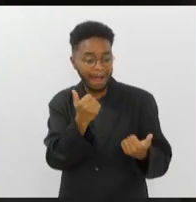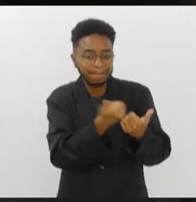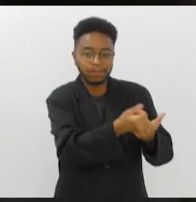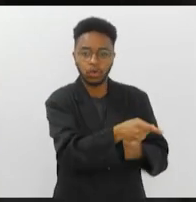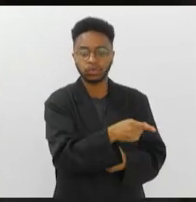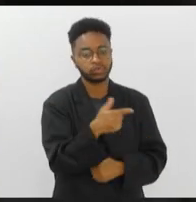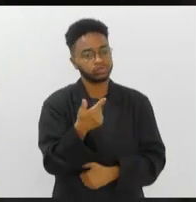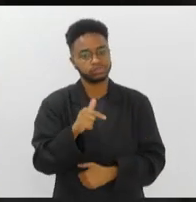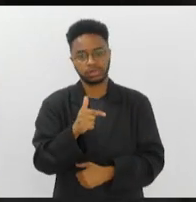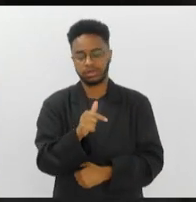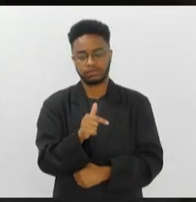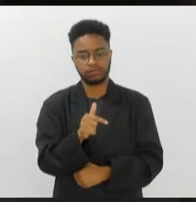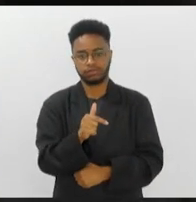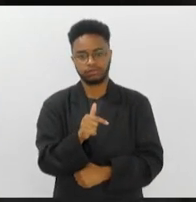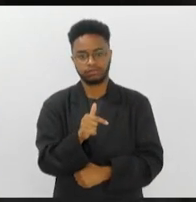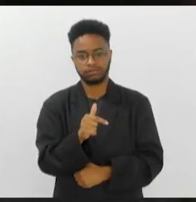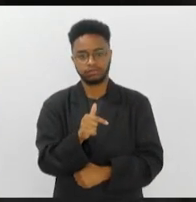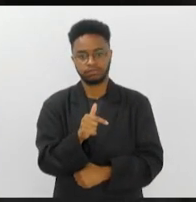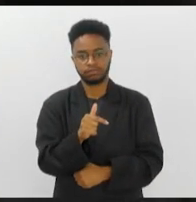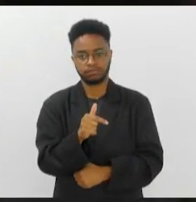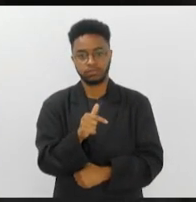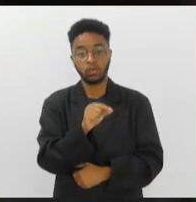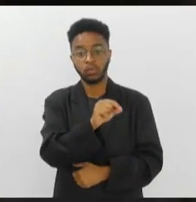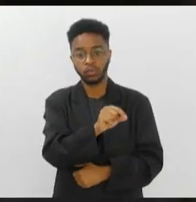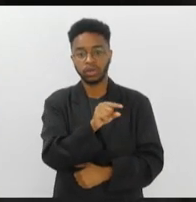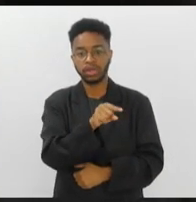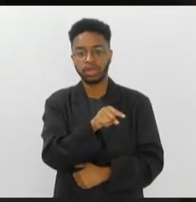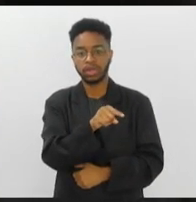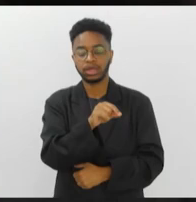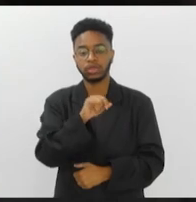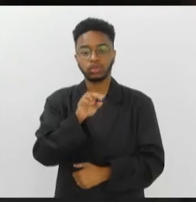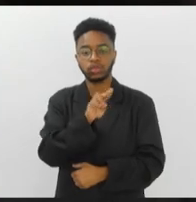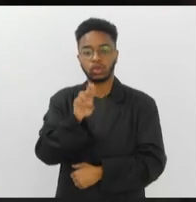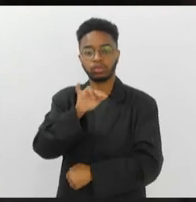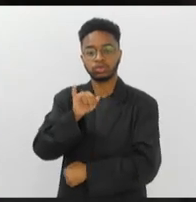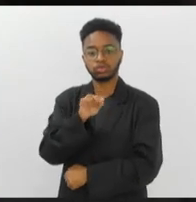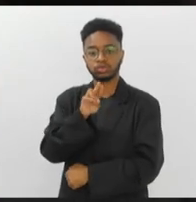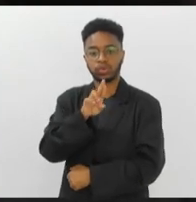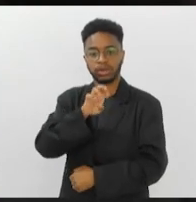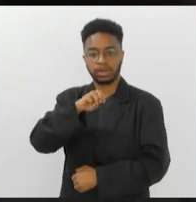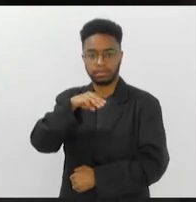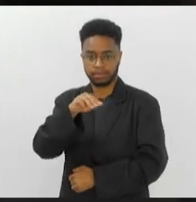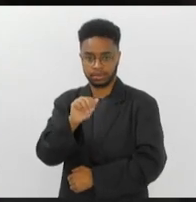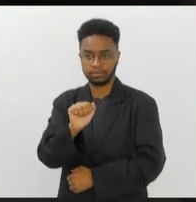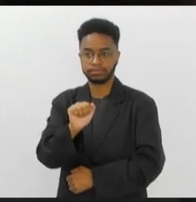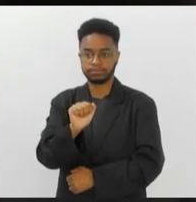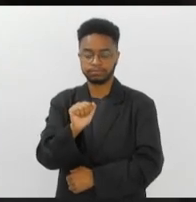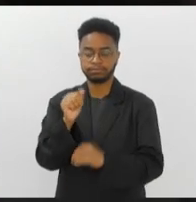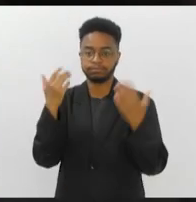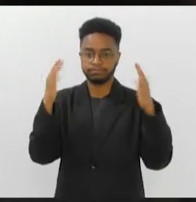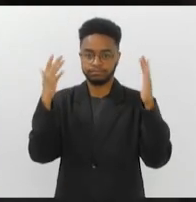merecia, que chamava-se Dona Jurema Avelar.